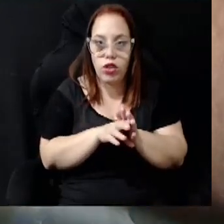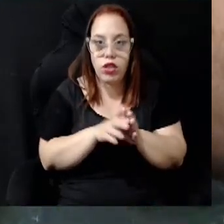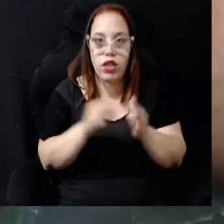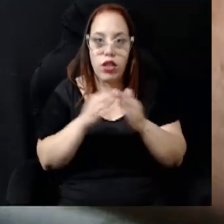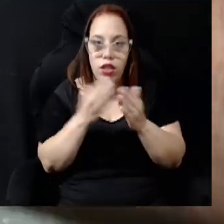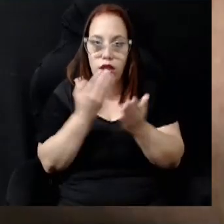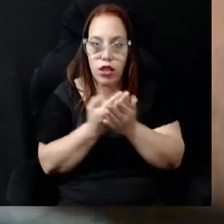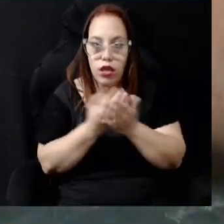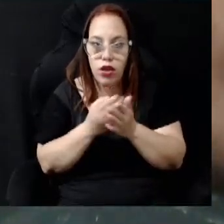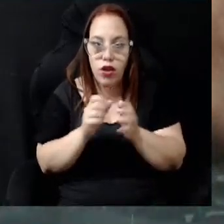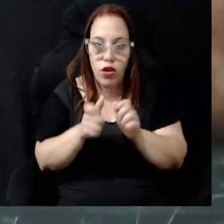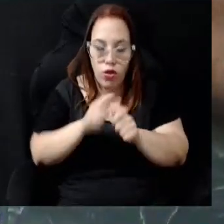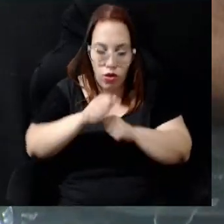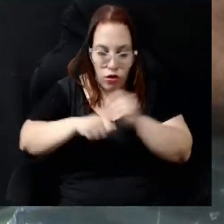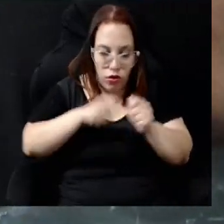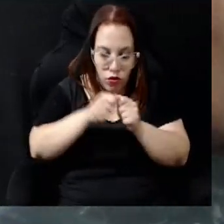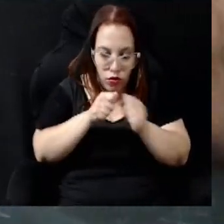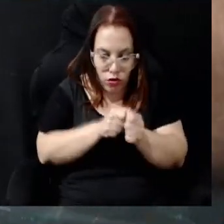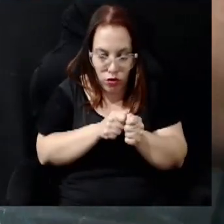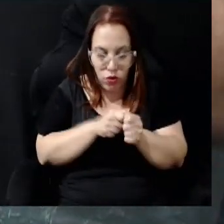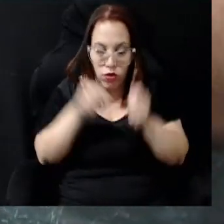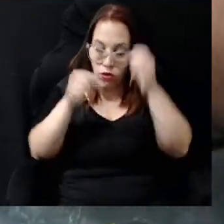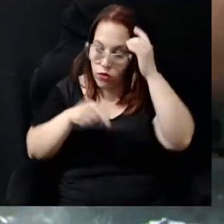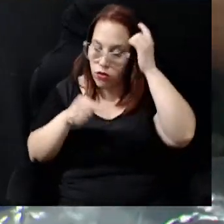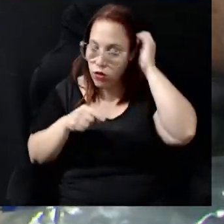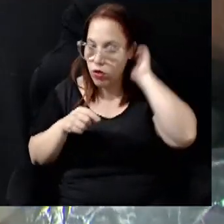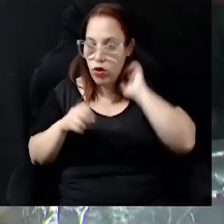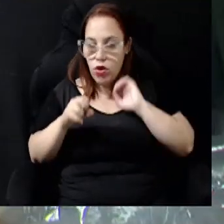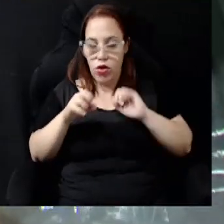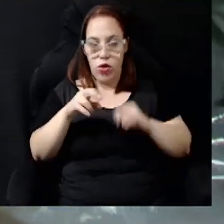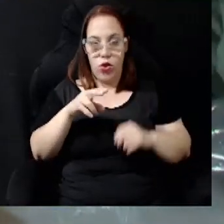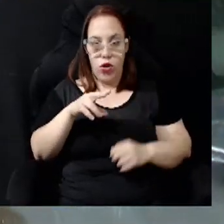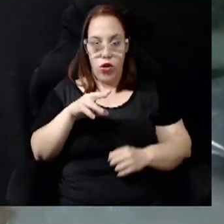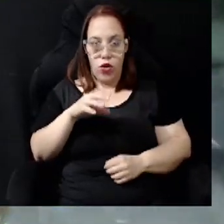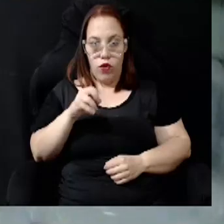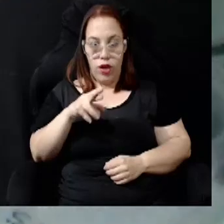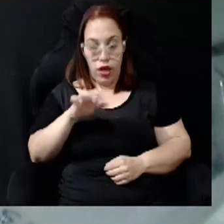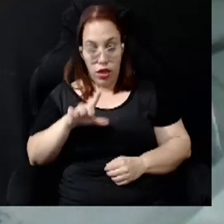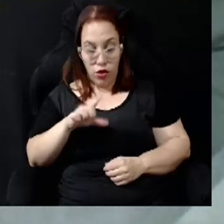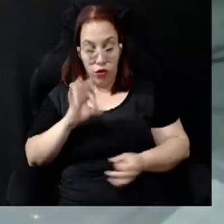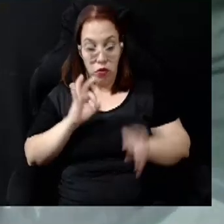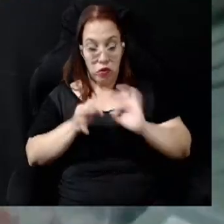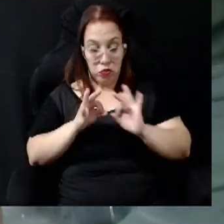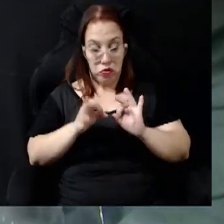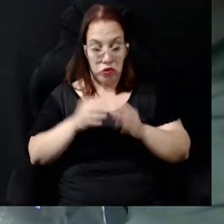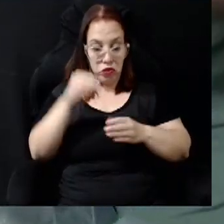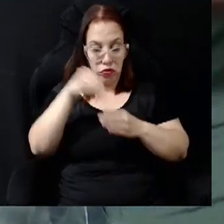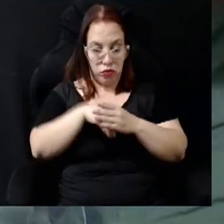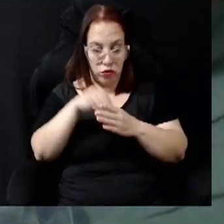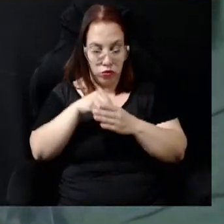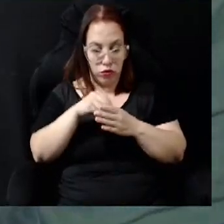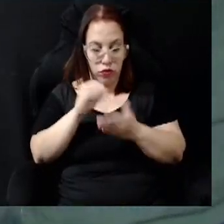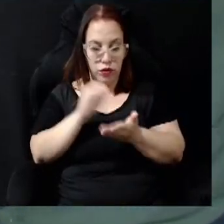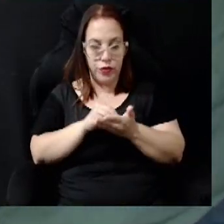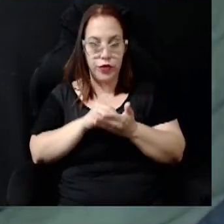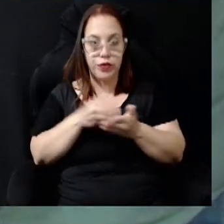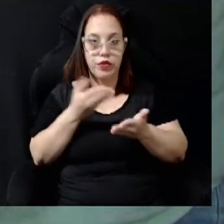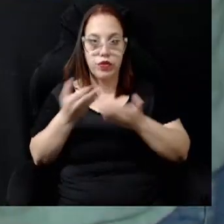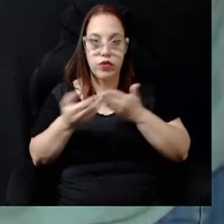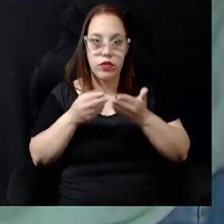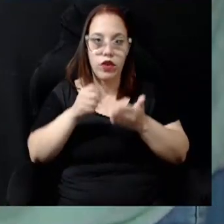lacrado aqui. Os fiscais da Justiça Eleitoral, né, os trabalhadores, eles já analisam e já vão